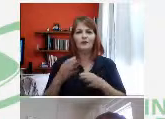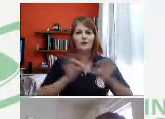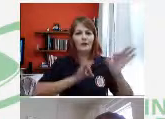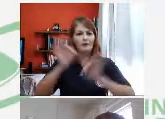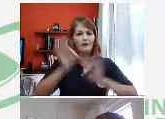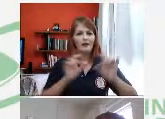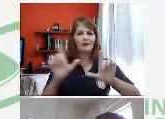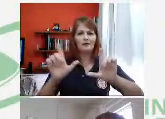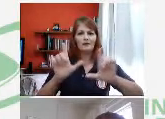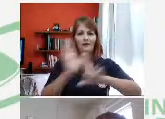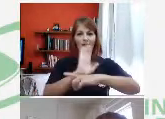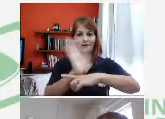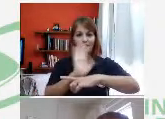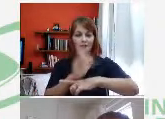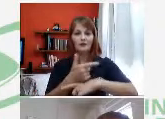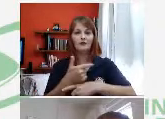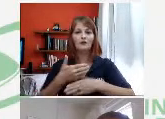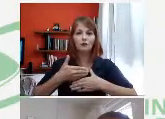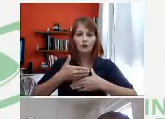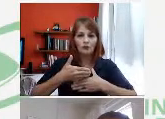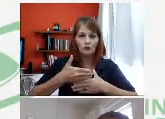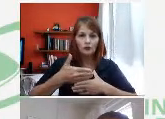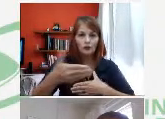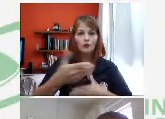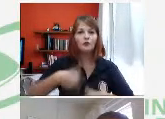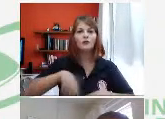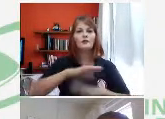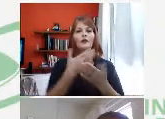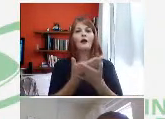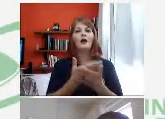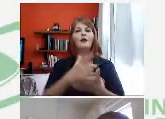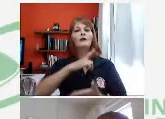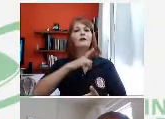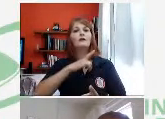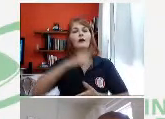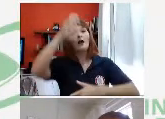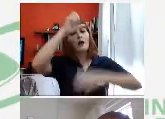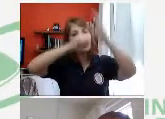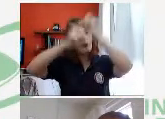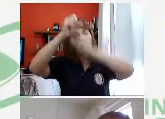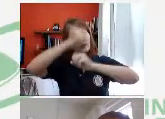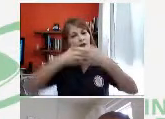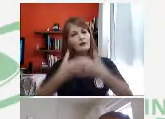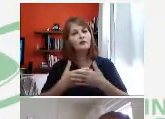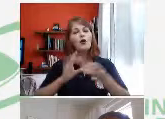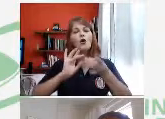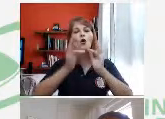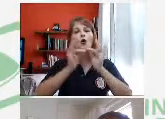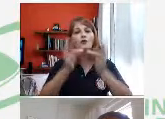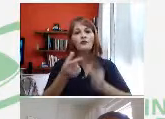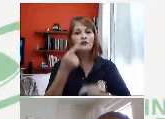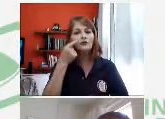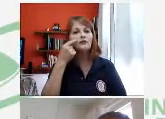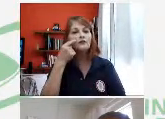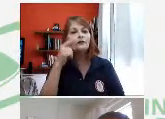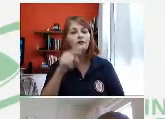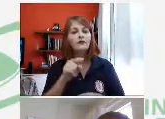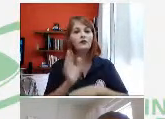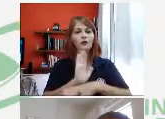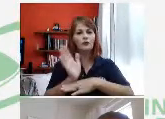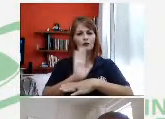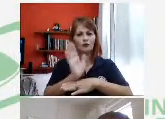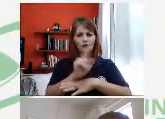Durante as nossas aulas, também tivemos o aprendizado de uma oficina, como vocês puderam ver no vídeo. Não sei se